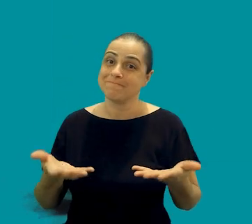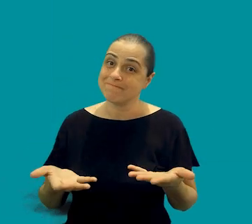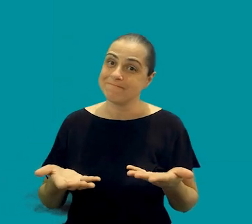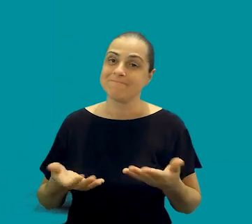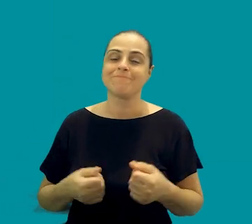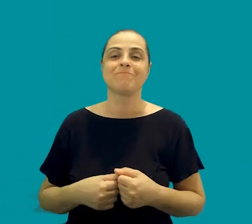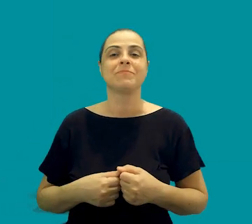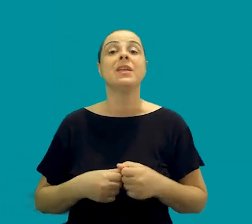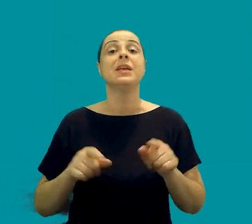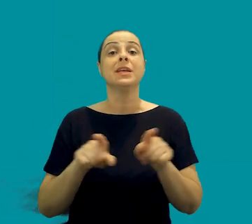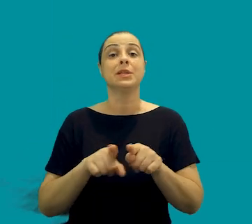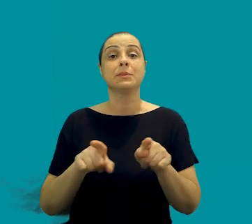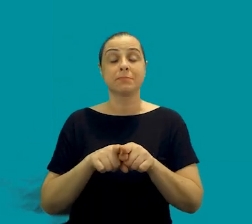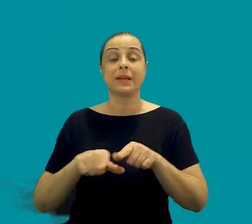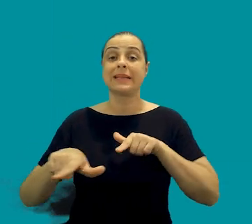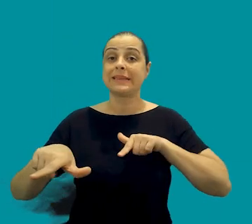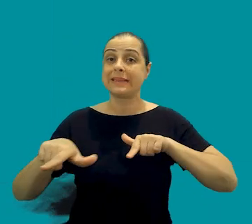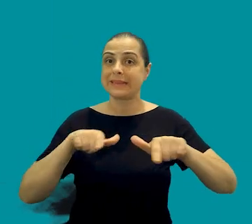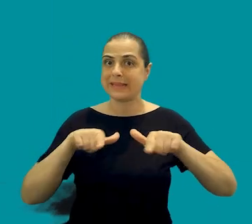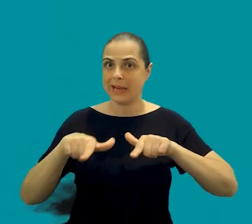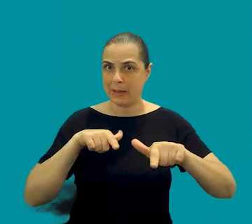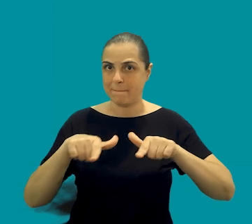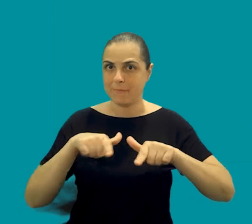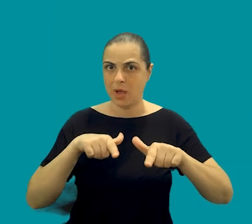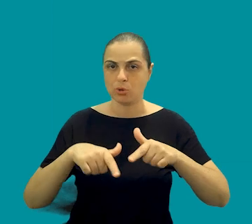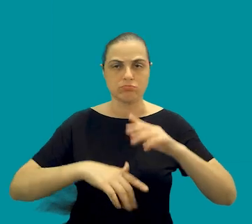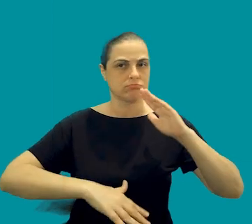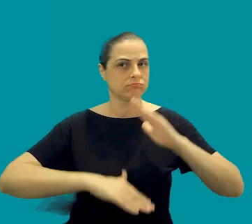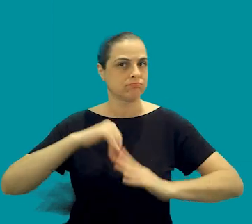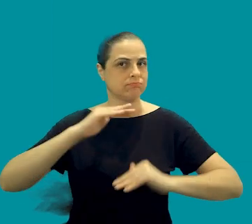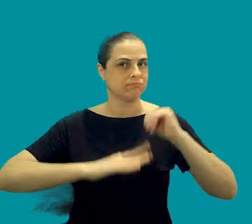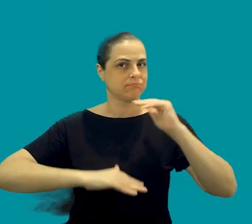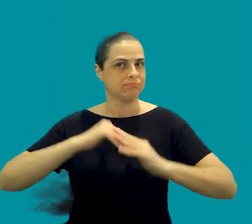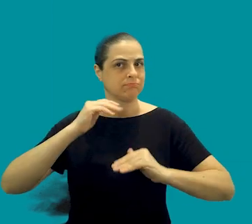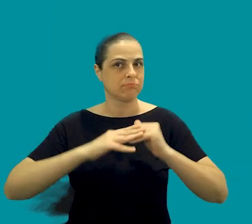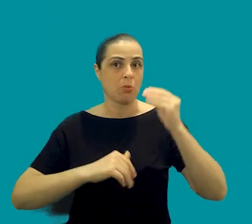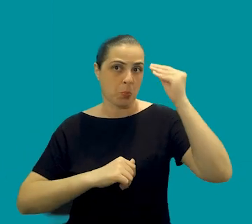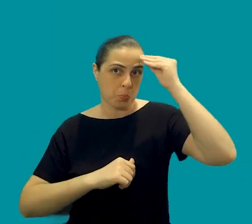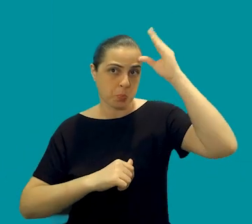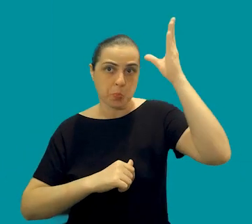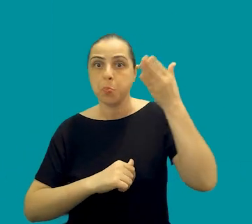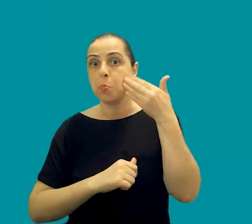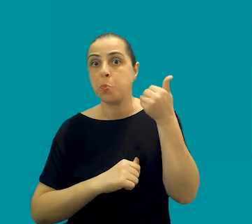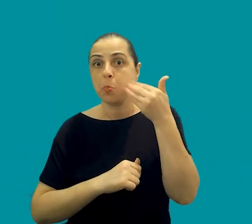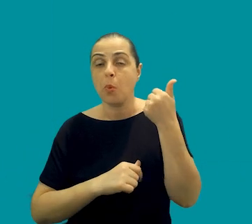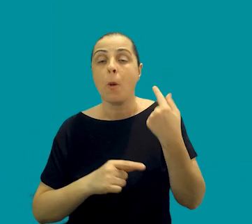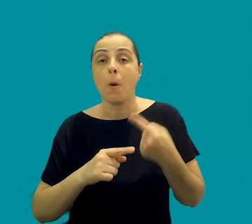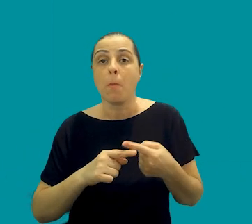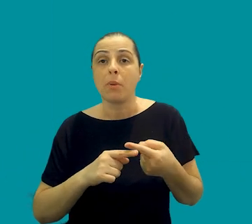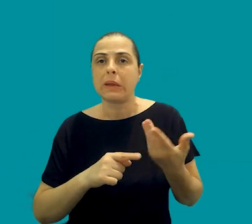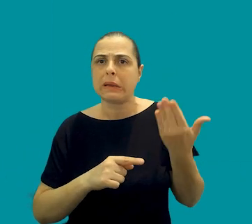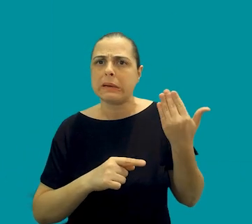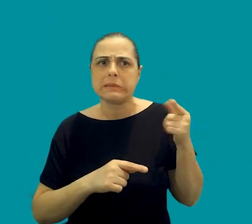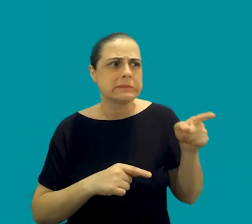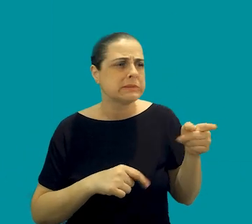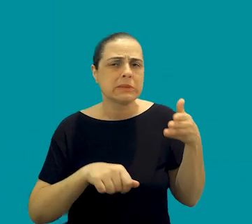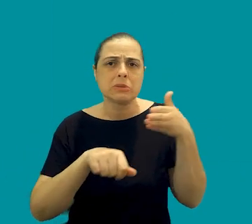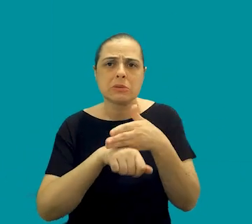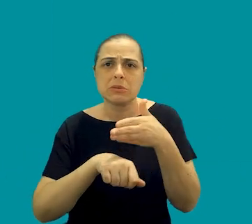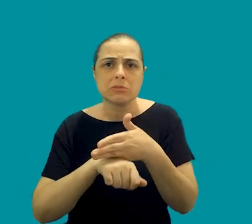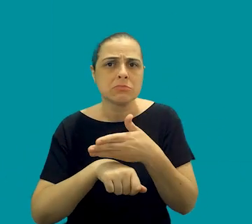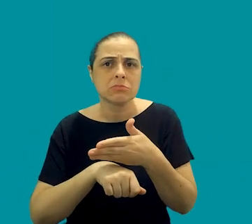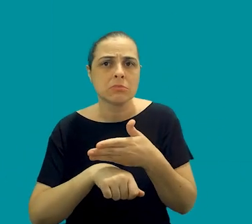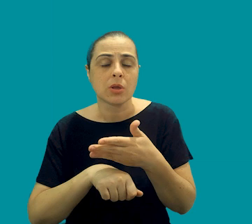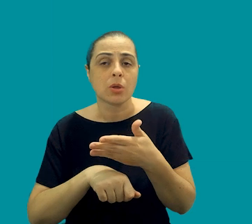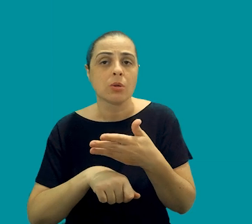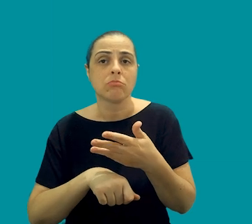a gente comentou, o fato de estar trabalhando, o fato de ter essas habilidades, o fato de ter acesso a isso, que era um acesso muitas vezes negado,